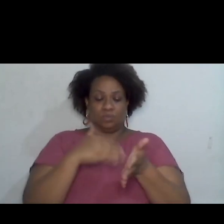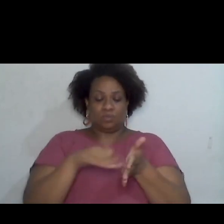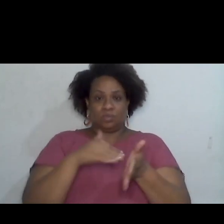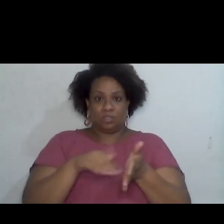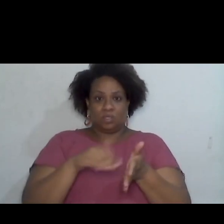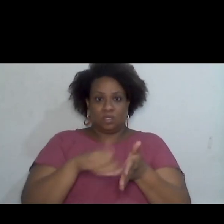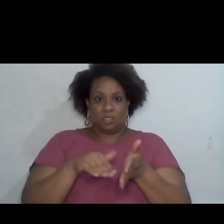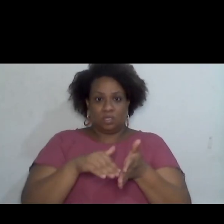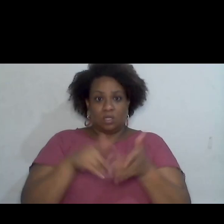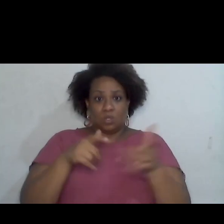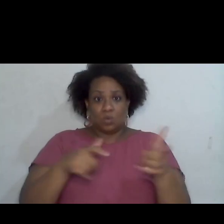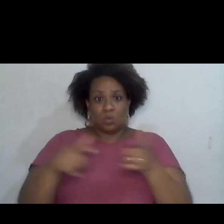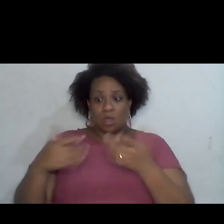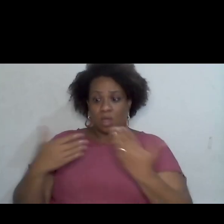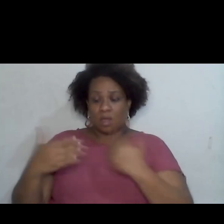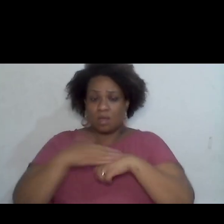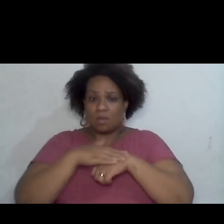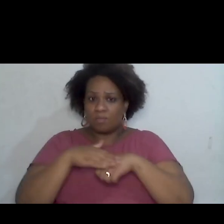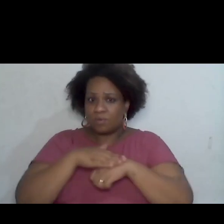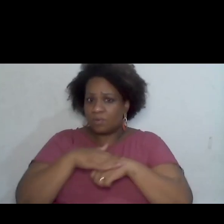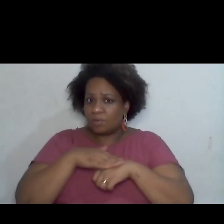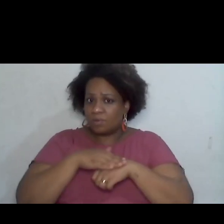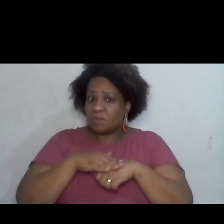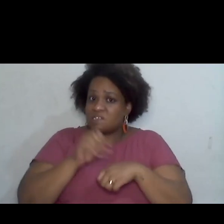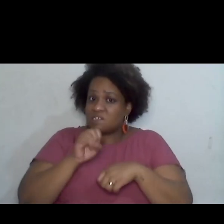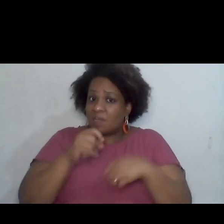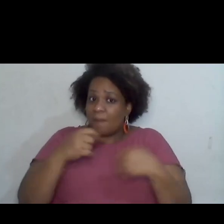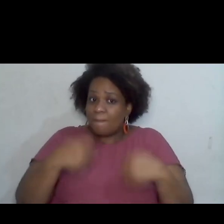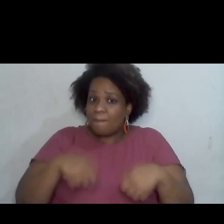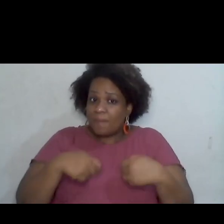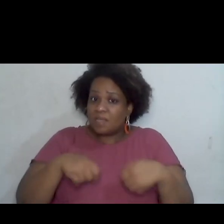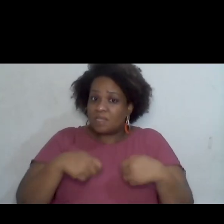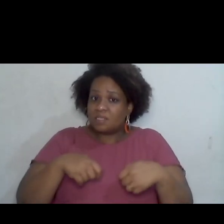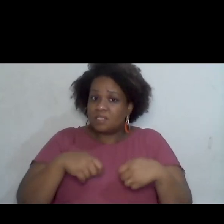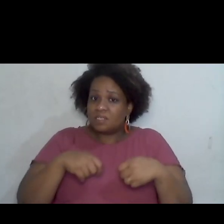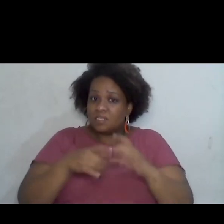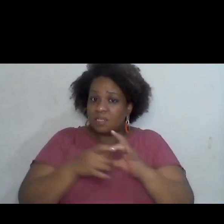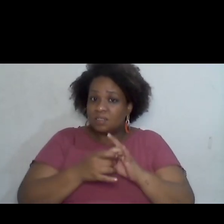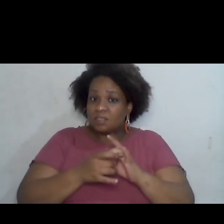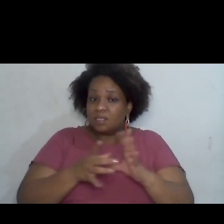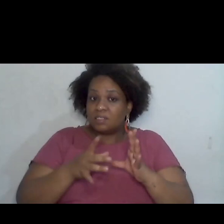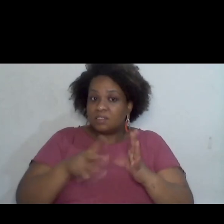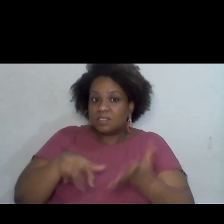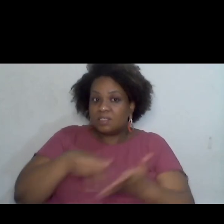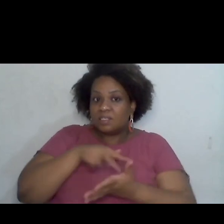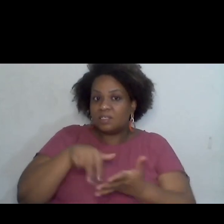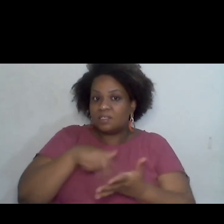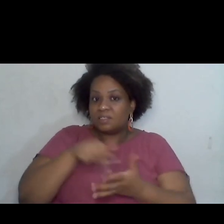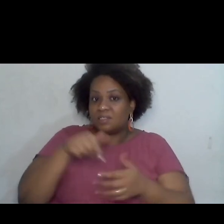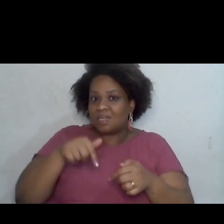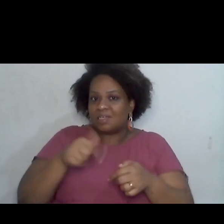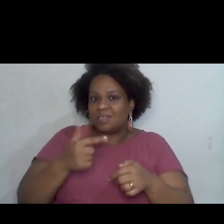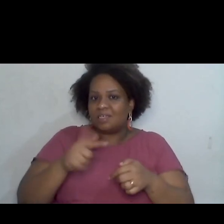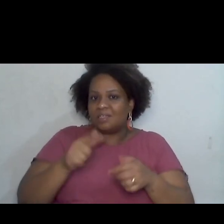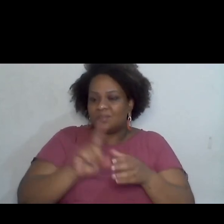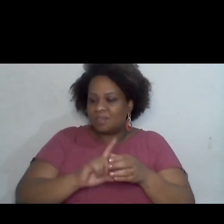de diálogo da Paula Gustavo, esse lugar da videodança, da cinedança, para que ele não esteja dentro